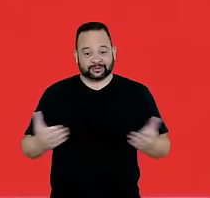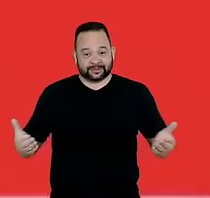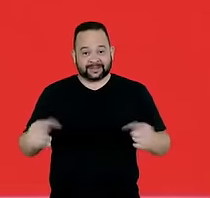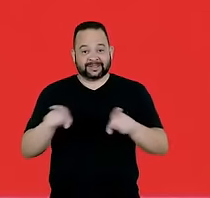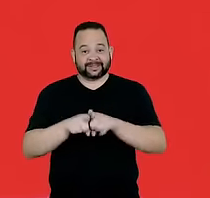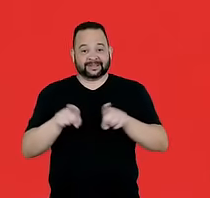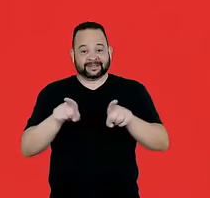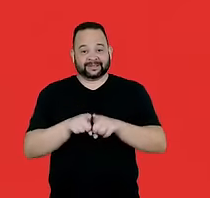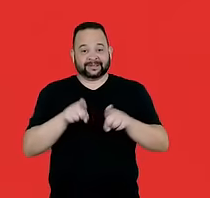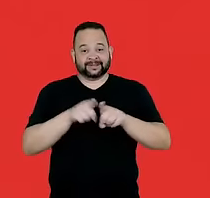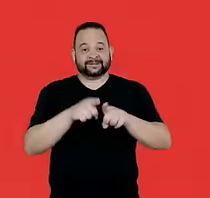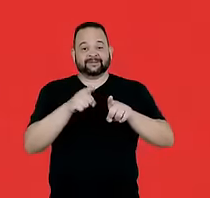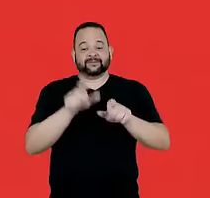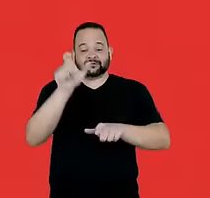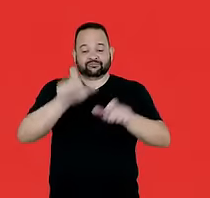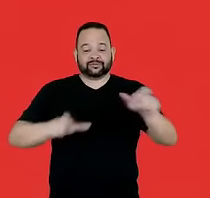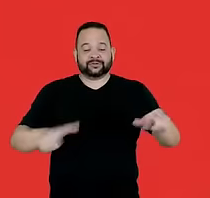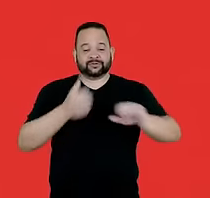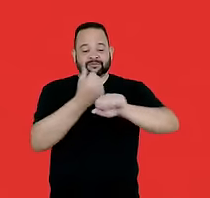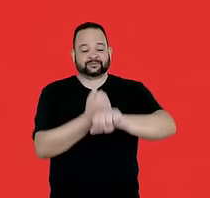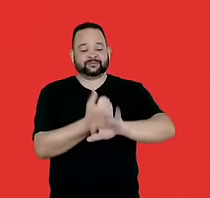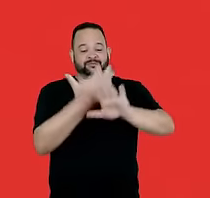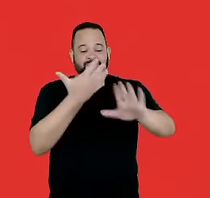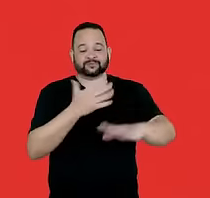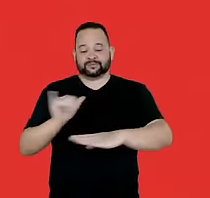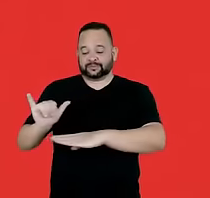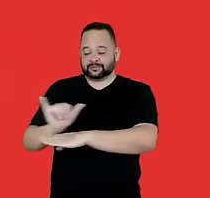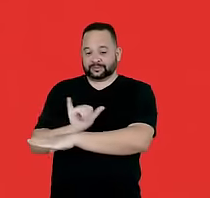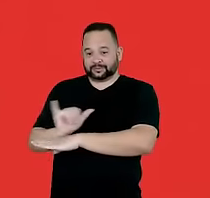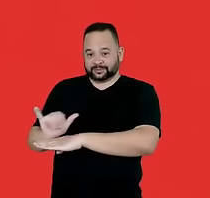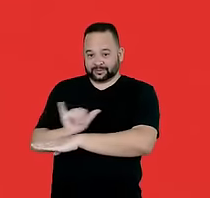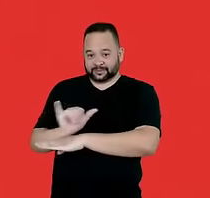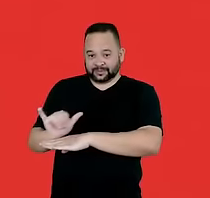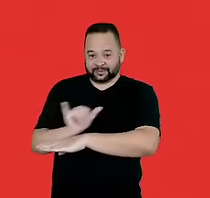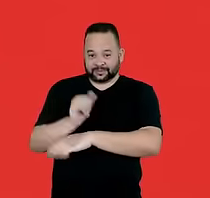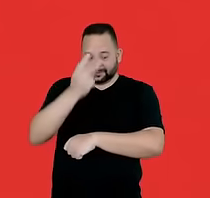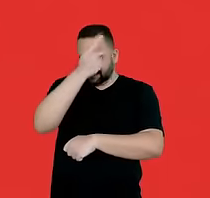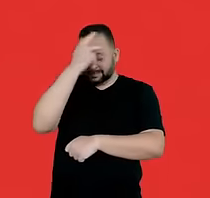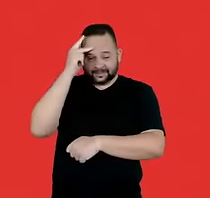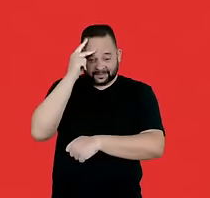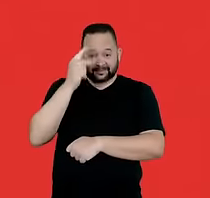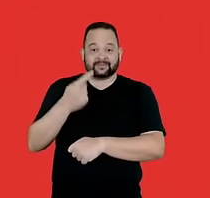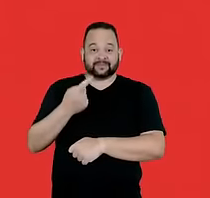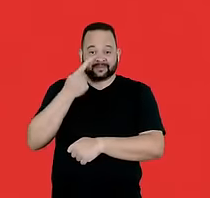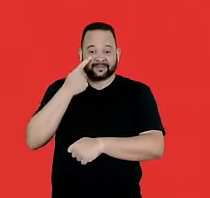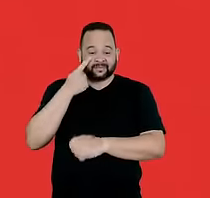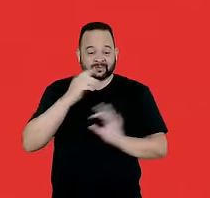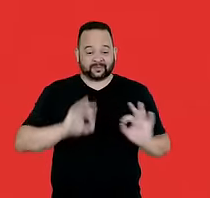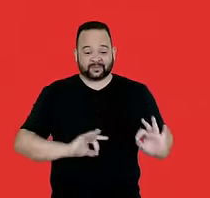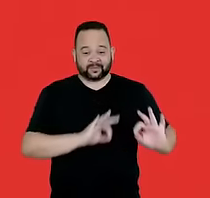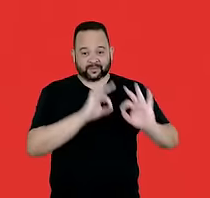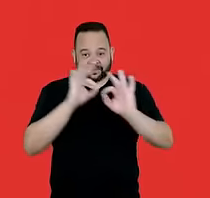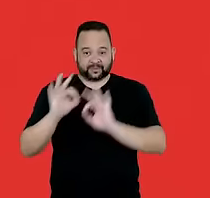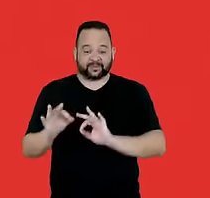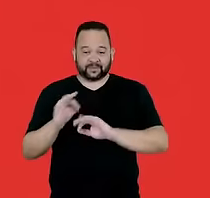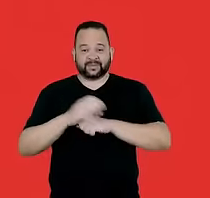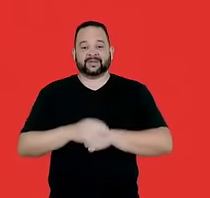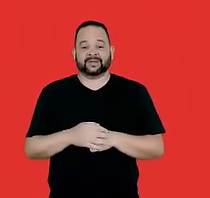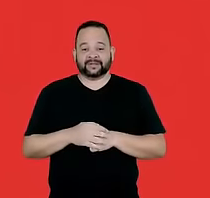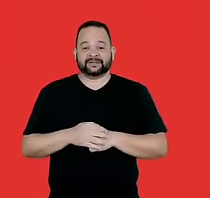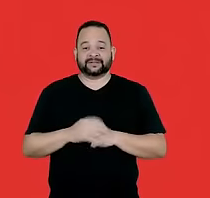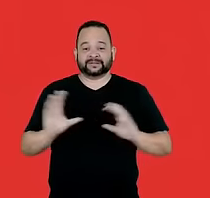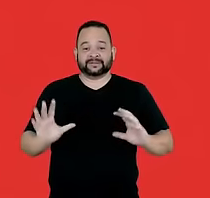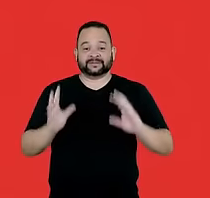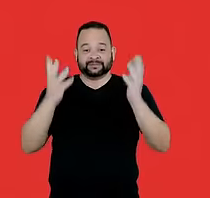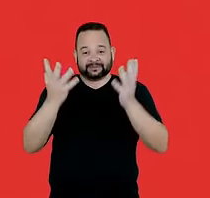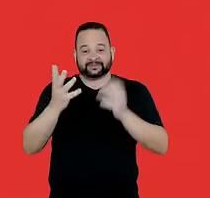no YouTube para quem está nos acompanhando online nosso evento também está sendo transmitido online